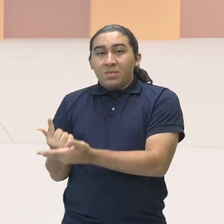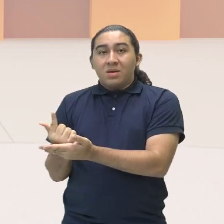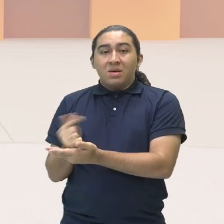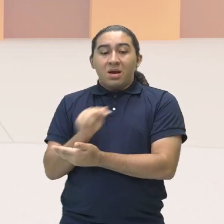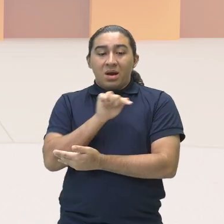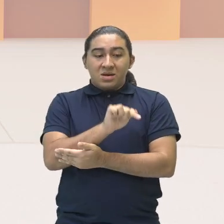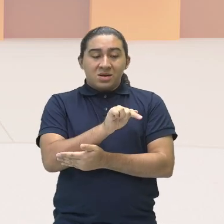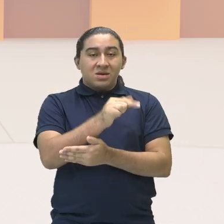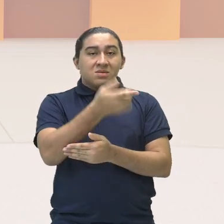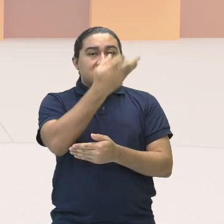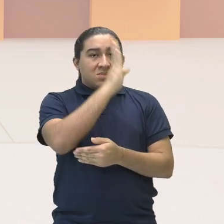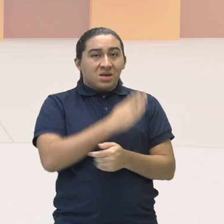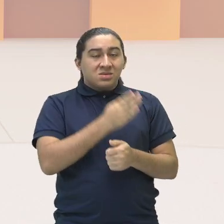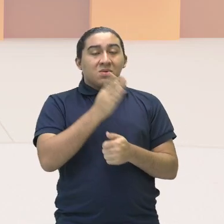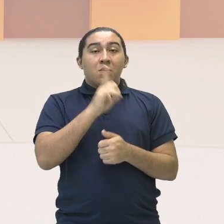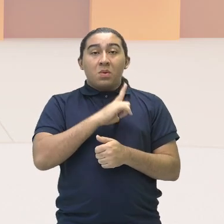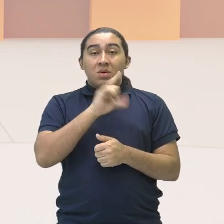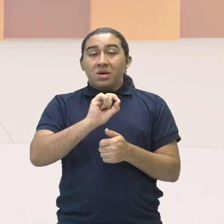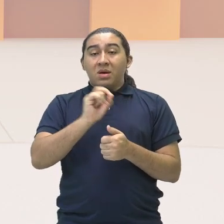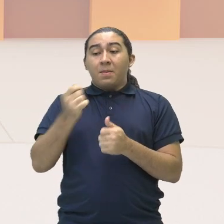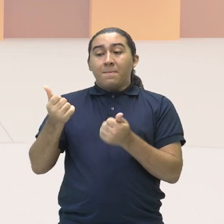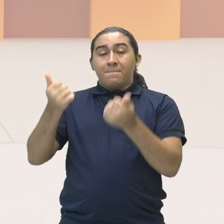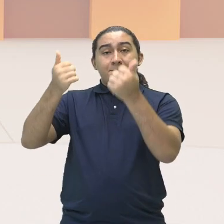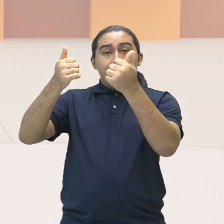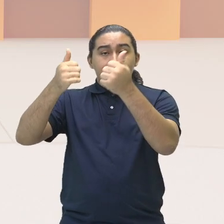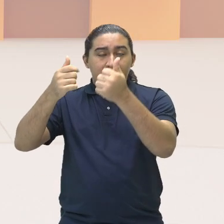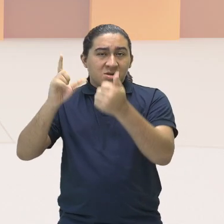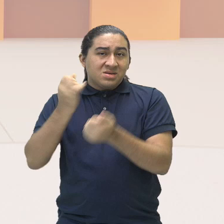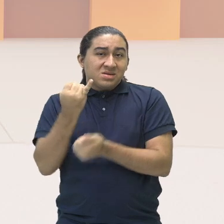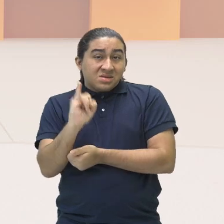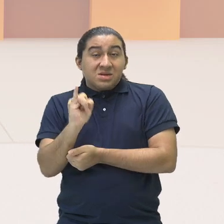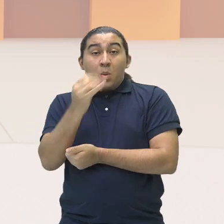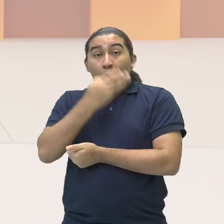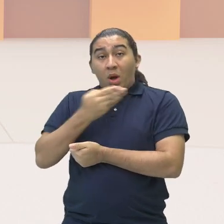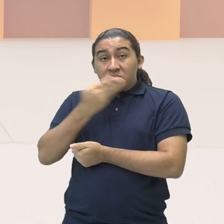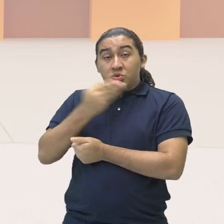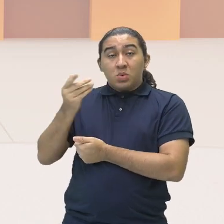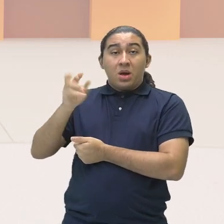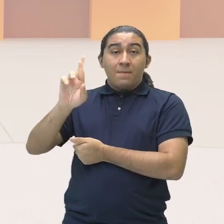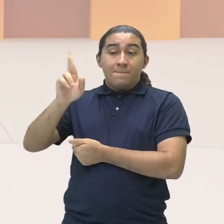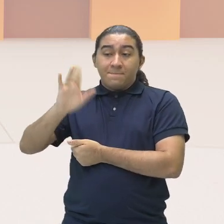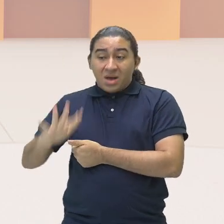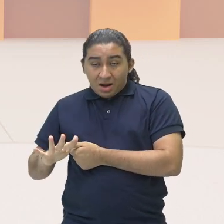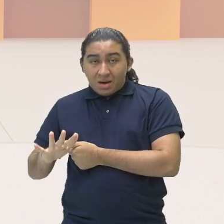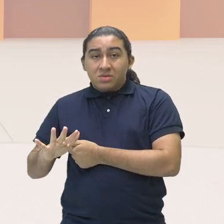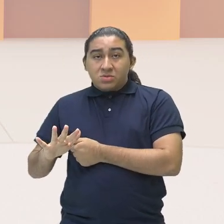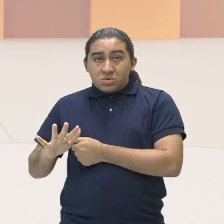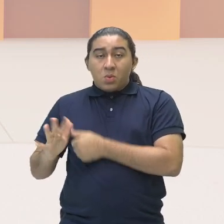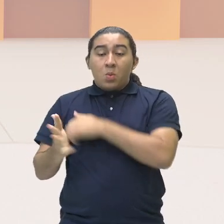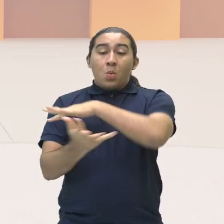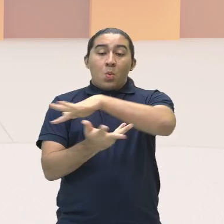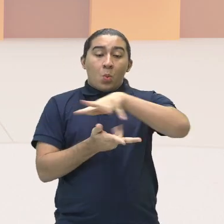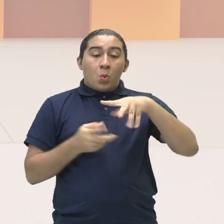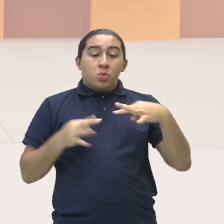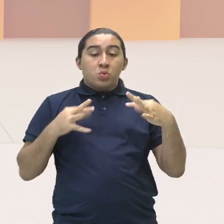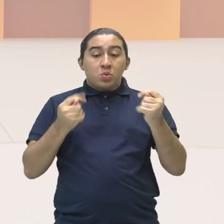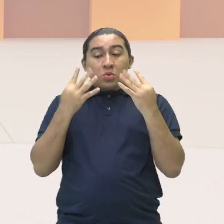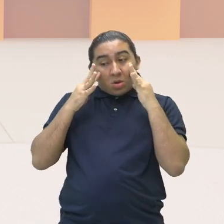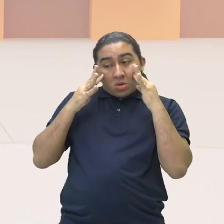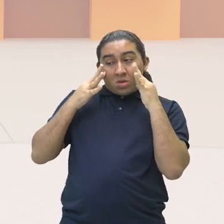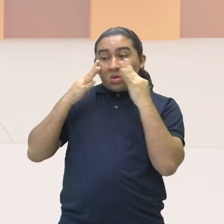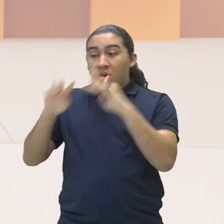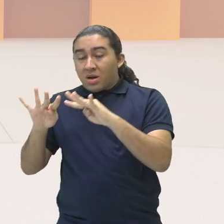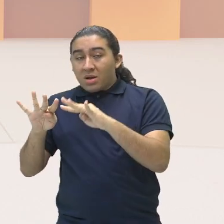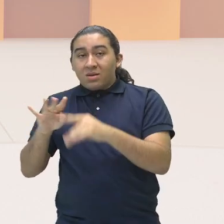do açúcar. E com a queda dos preços do açúcar no mercado internacional, os